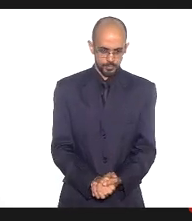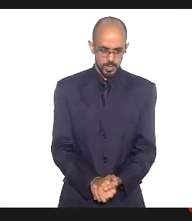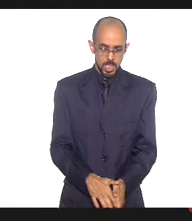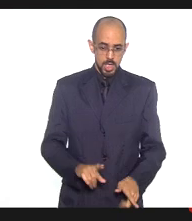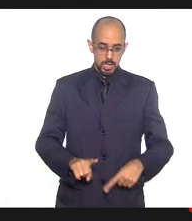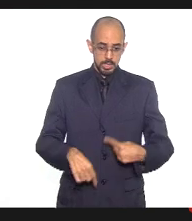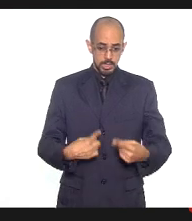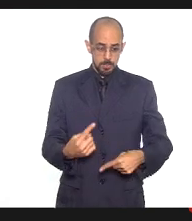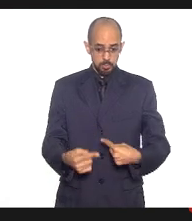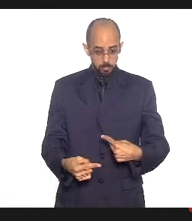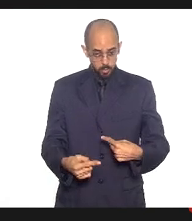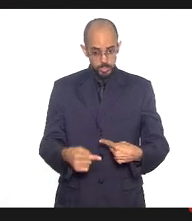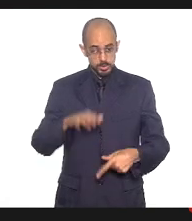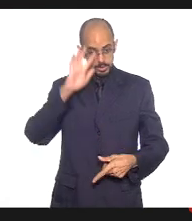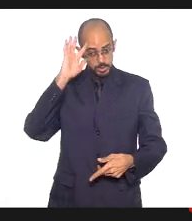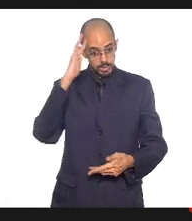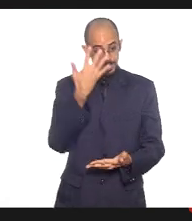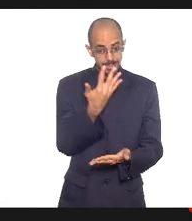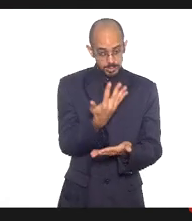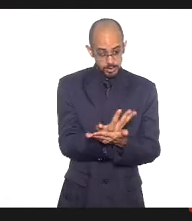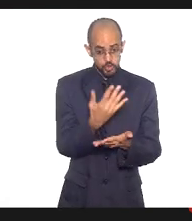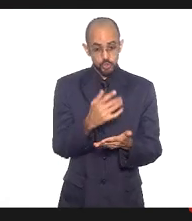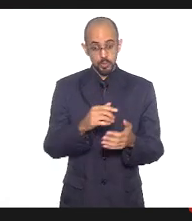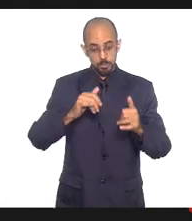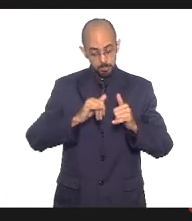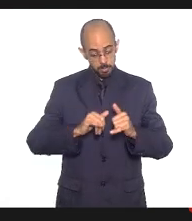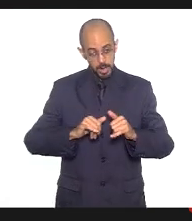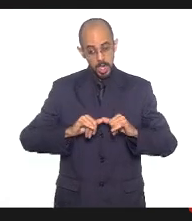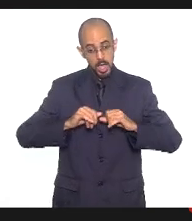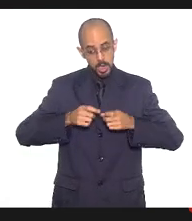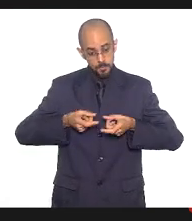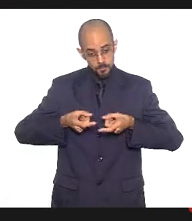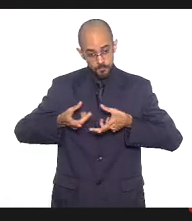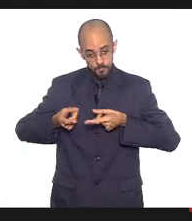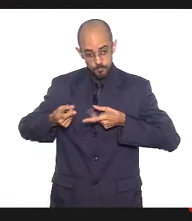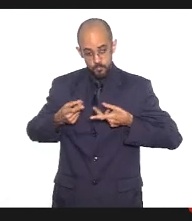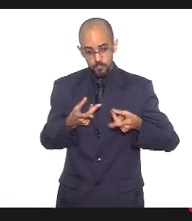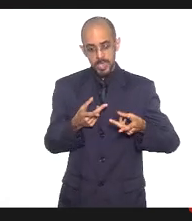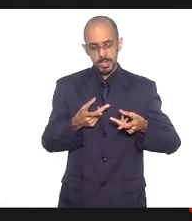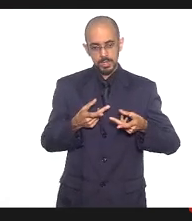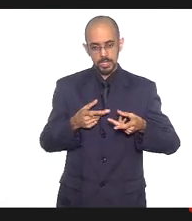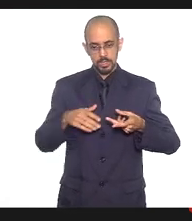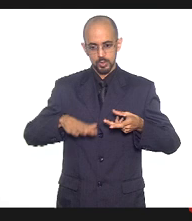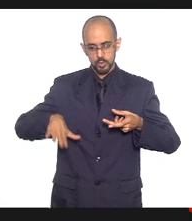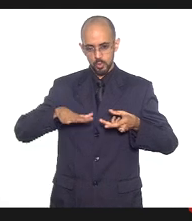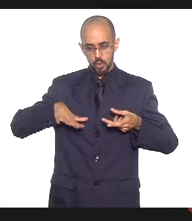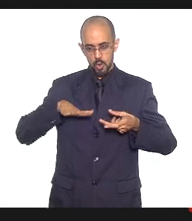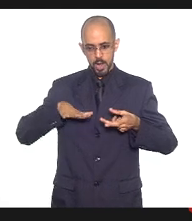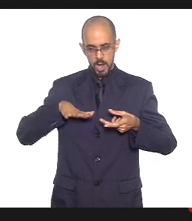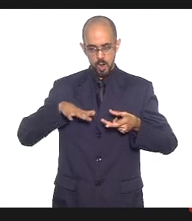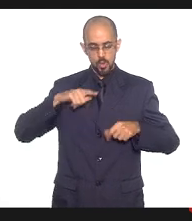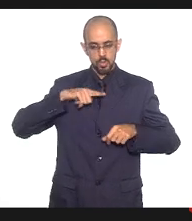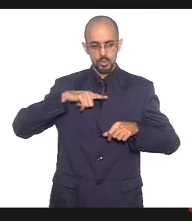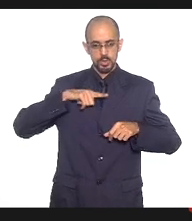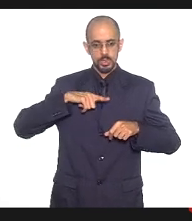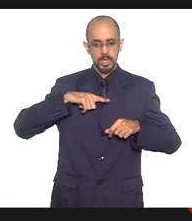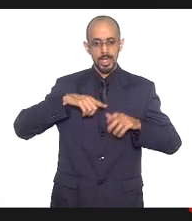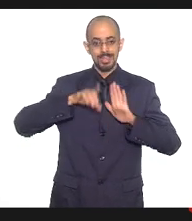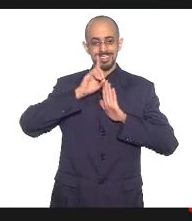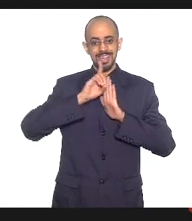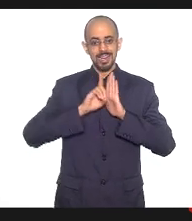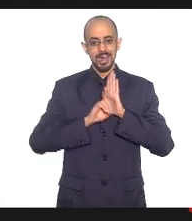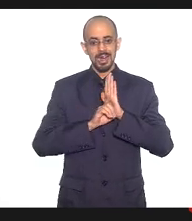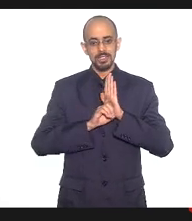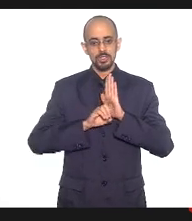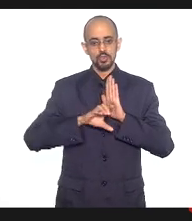decidindo-se, então, pela declaração, pela comercialidade da área, né, é feita a declaração de comercialidade e